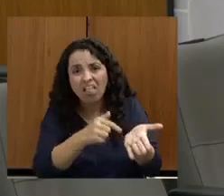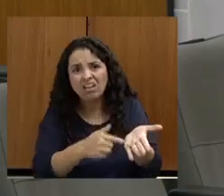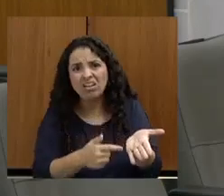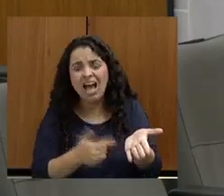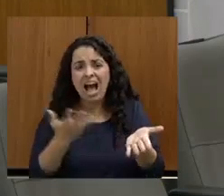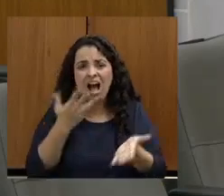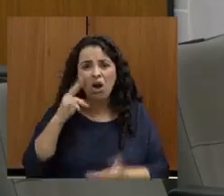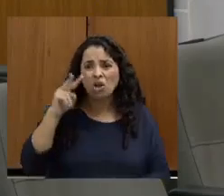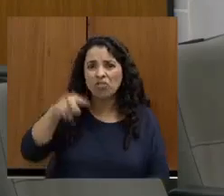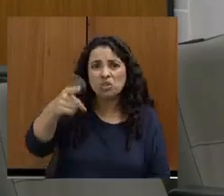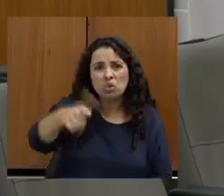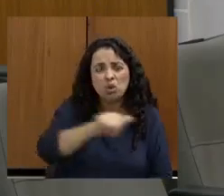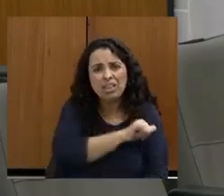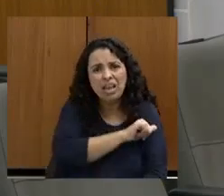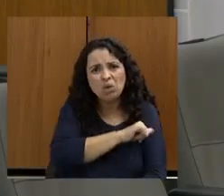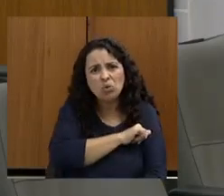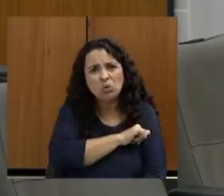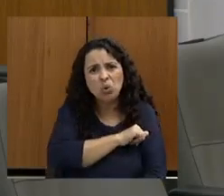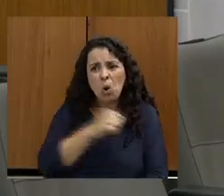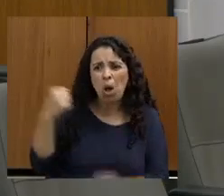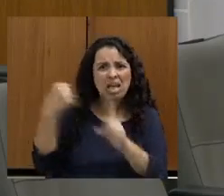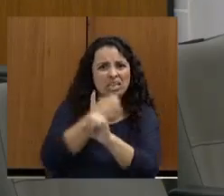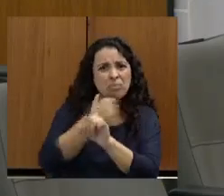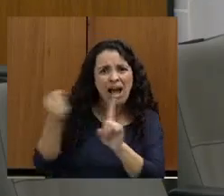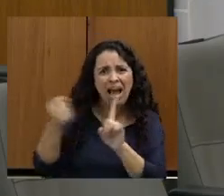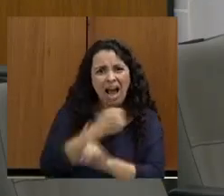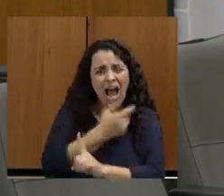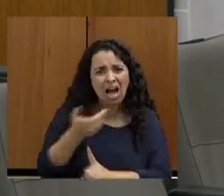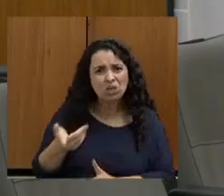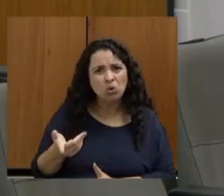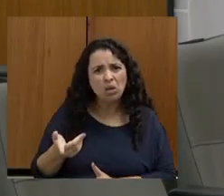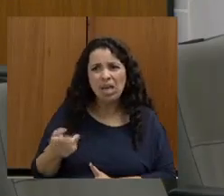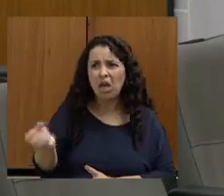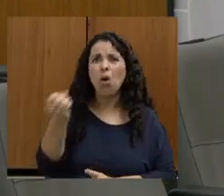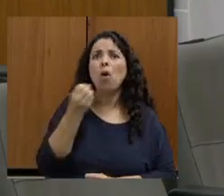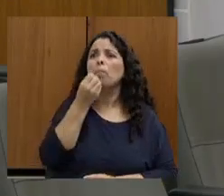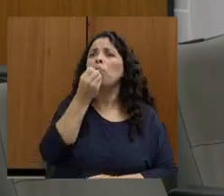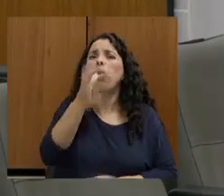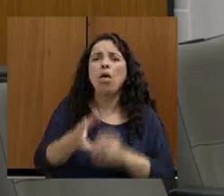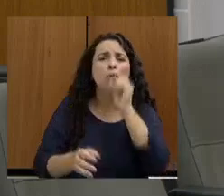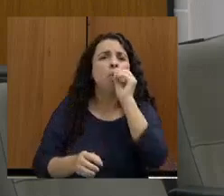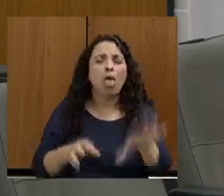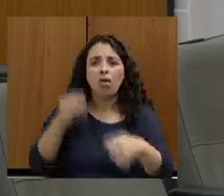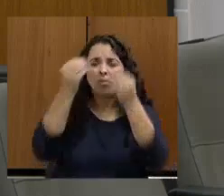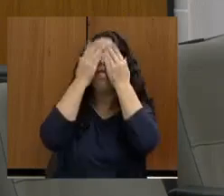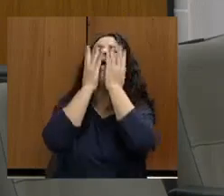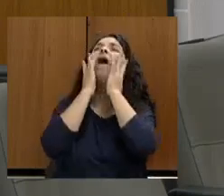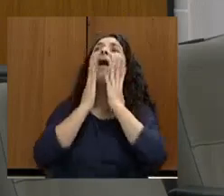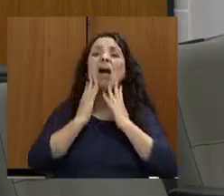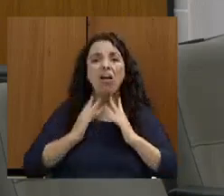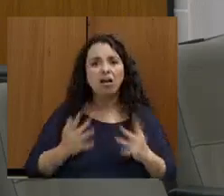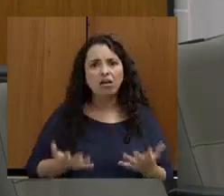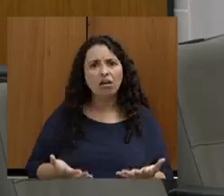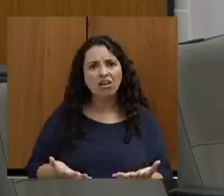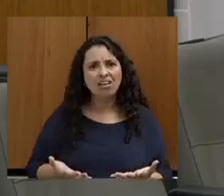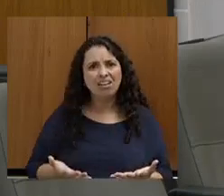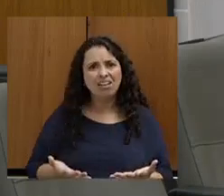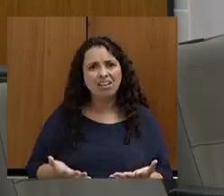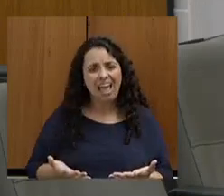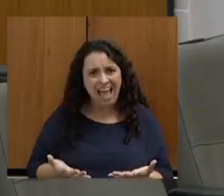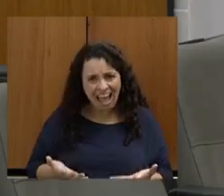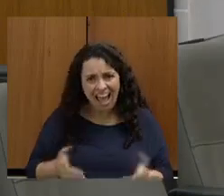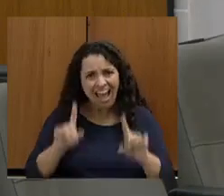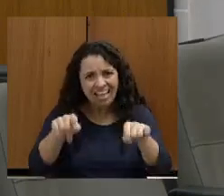espancado dentro da escola. Tem que ter nome? Oi? Nós vamos esperar chegar alguém com uma coroa de espinho?